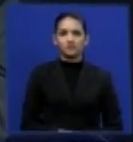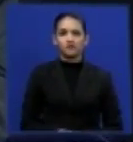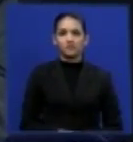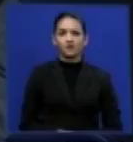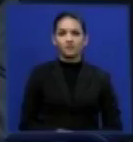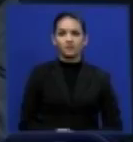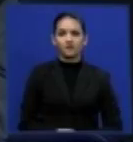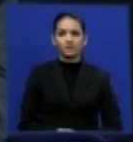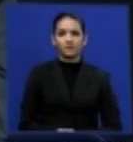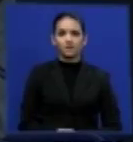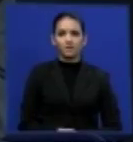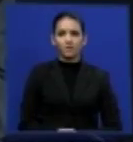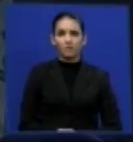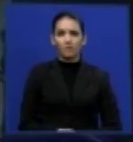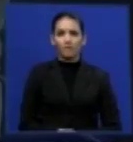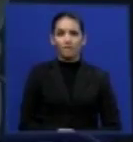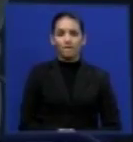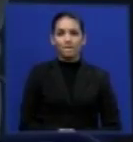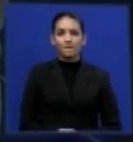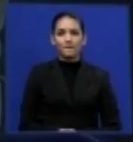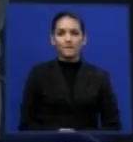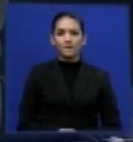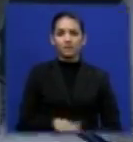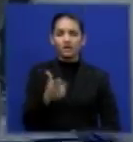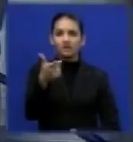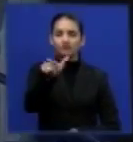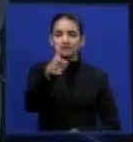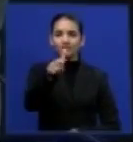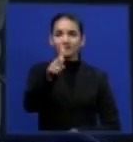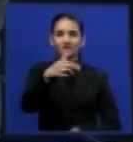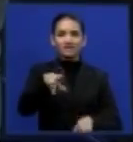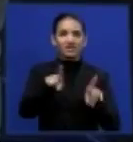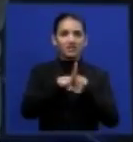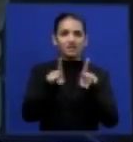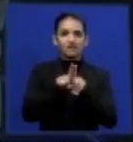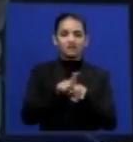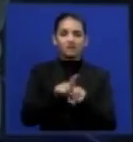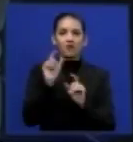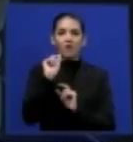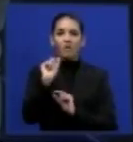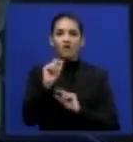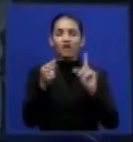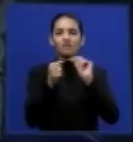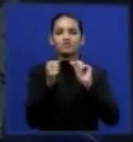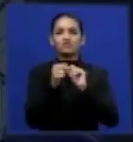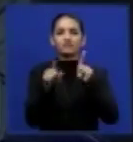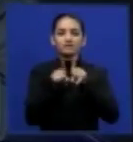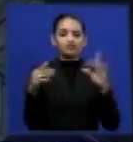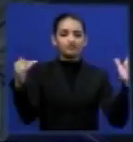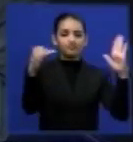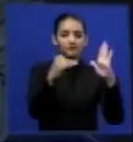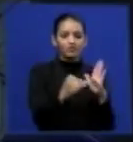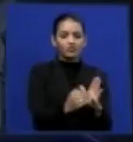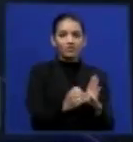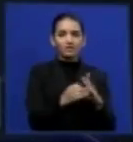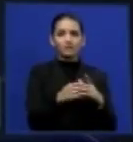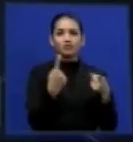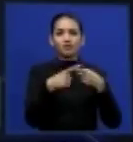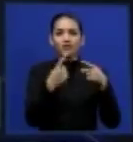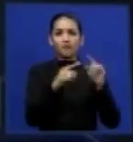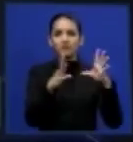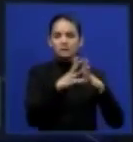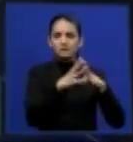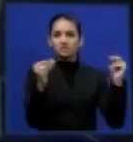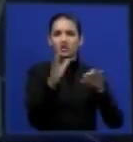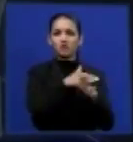eh inexistem métodos de destinação final capazes de eliminar de forma